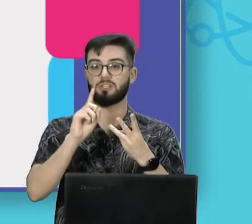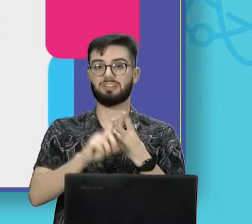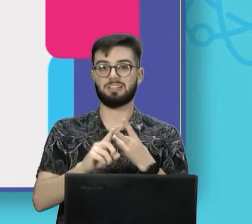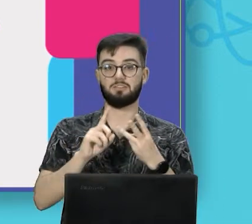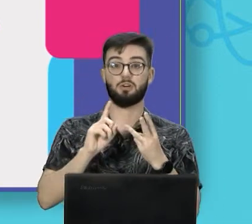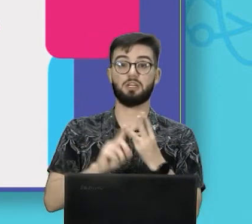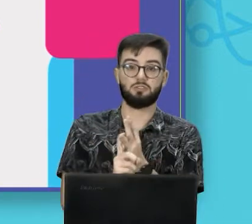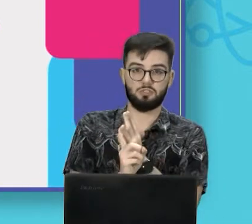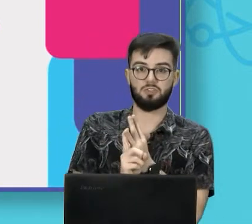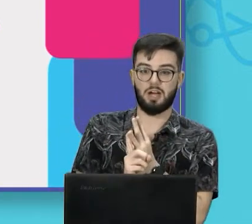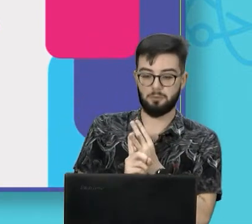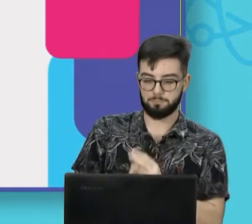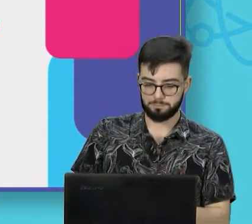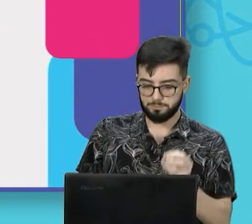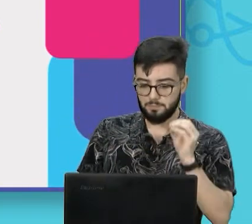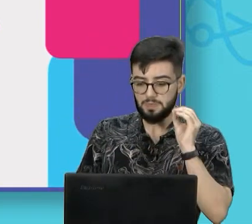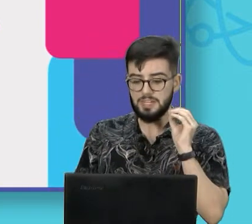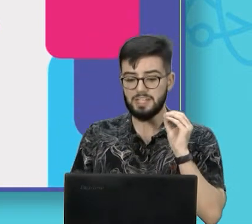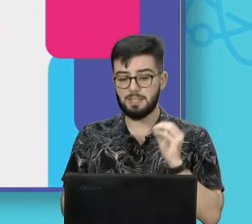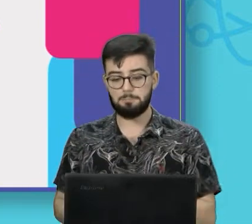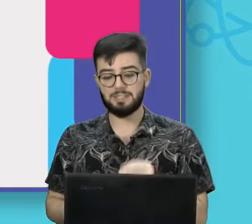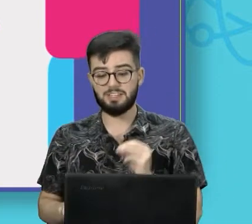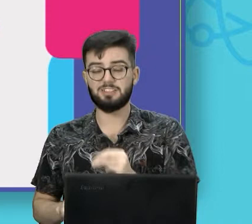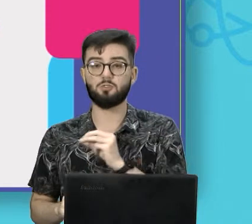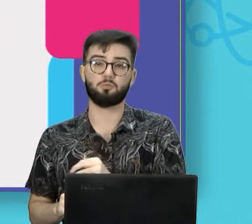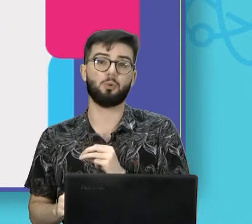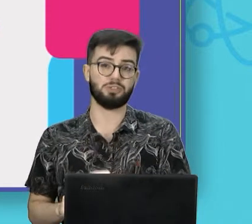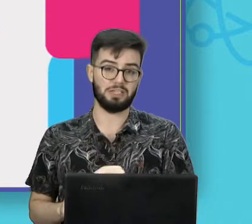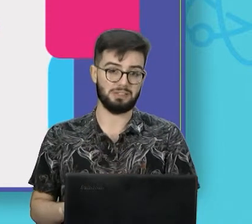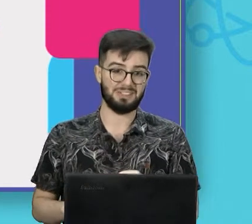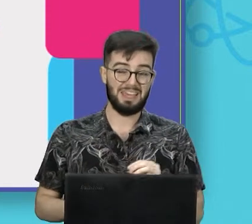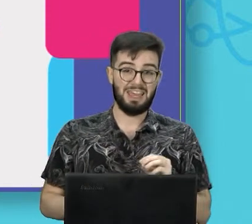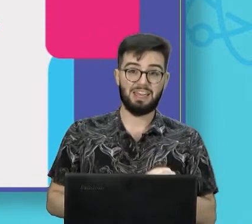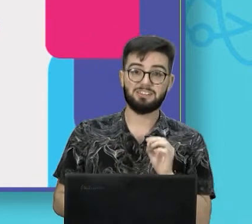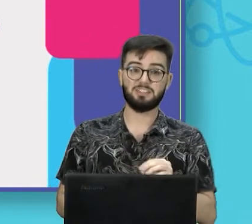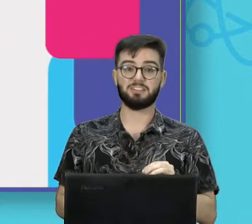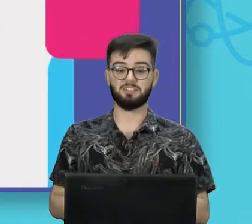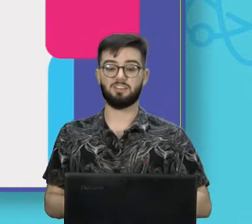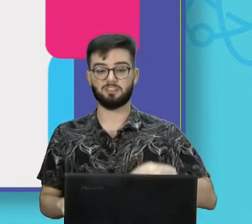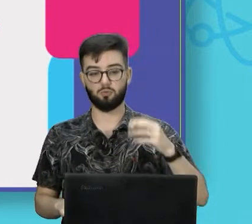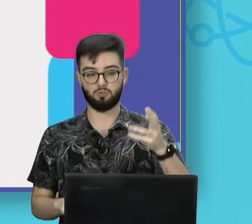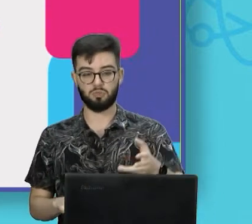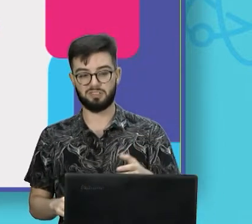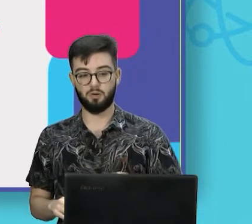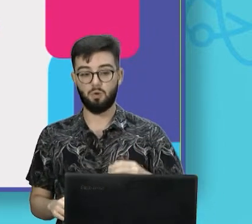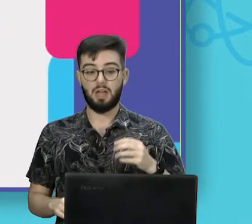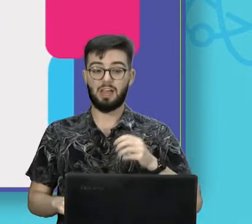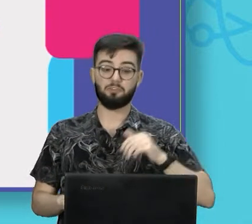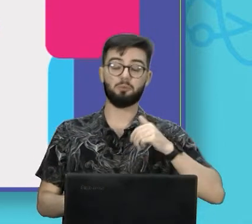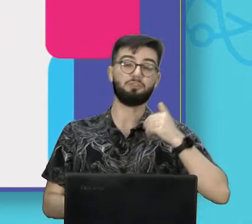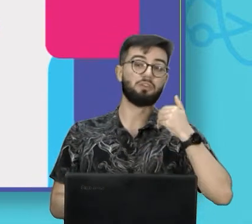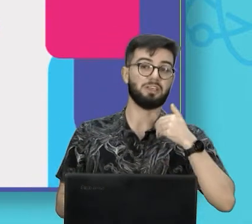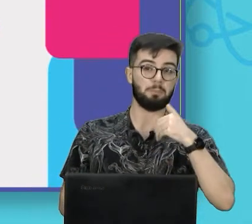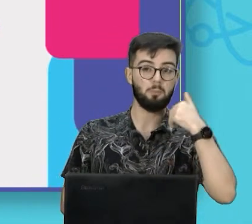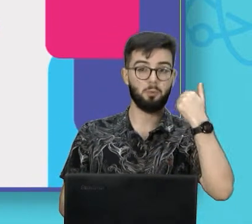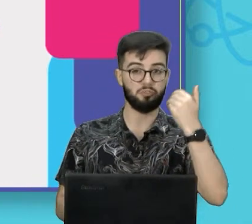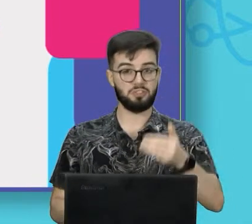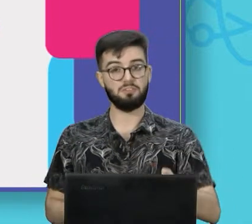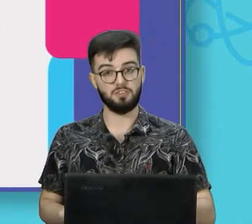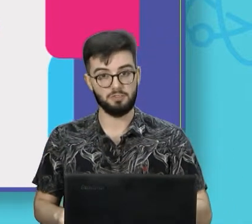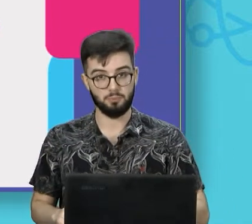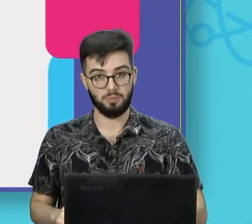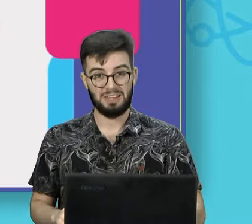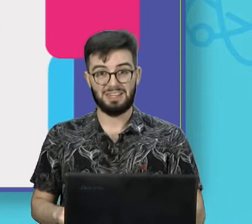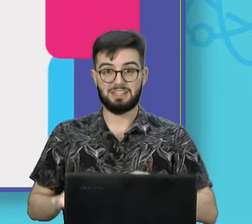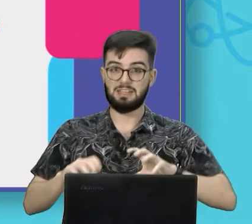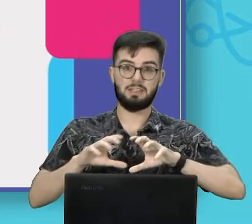executivo legislativo e judiciário a independência dos poderes em sites interessa constituição ela foi muito influenciada